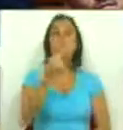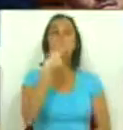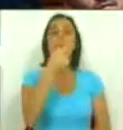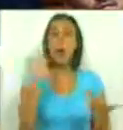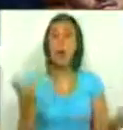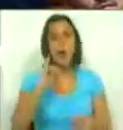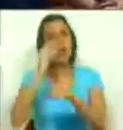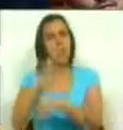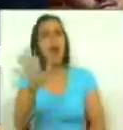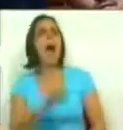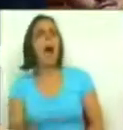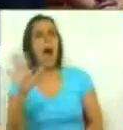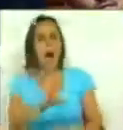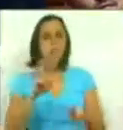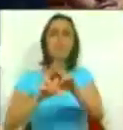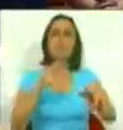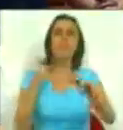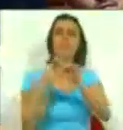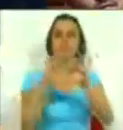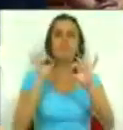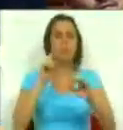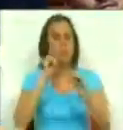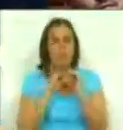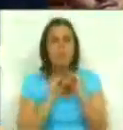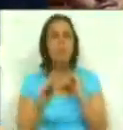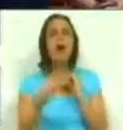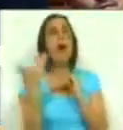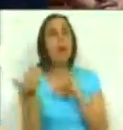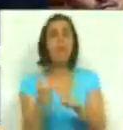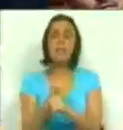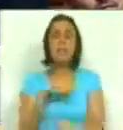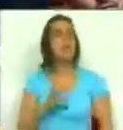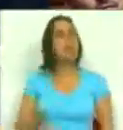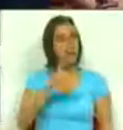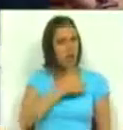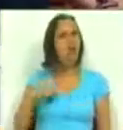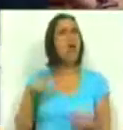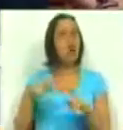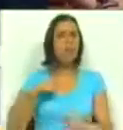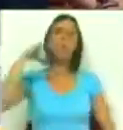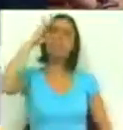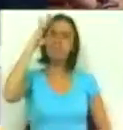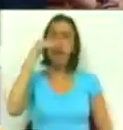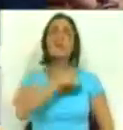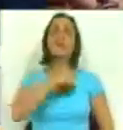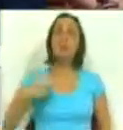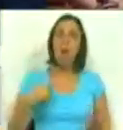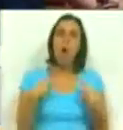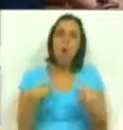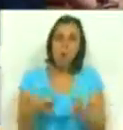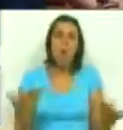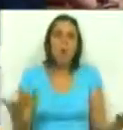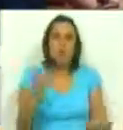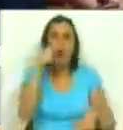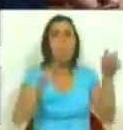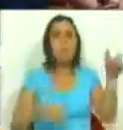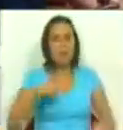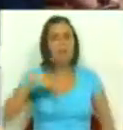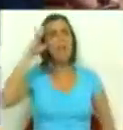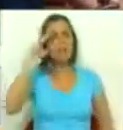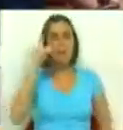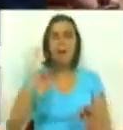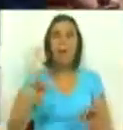medicamento e noutras áreas reforçam a sustentabilidade do Serviço Nacional de Saúde. E nós sabemos que a saúde tem custos para os